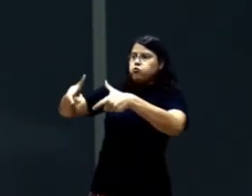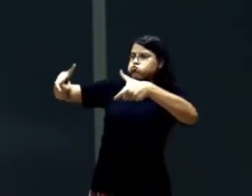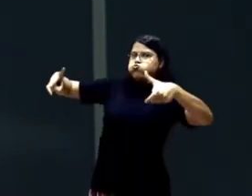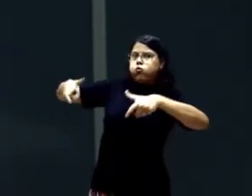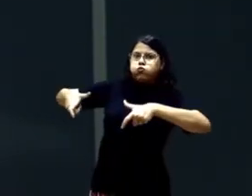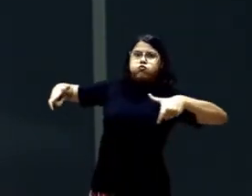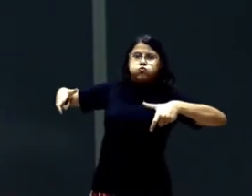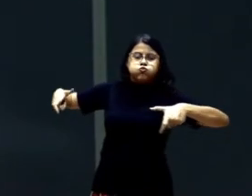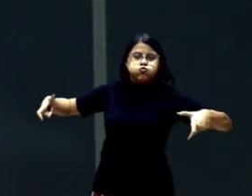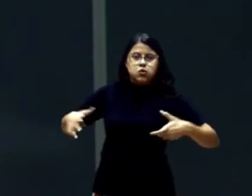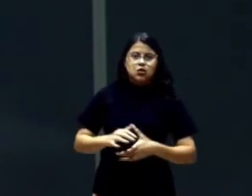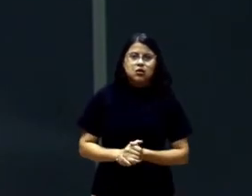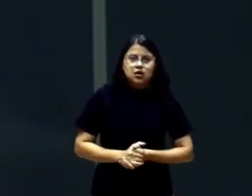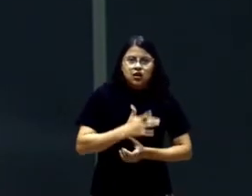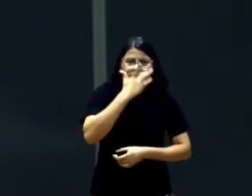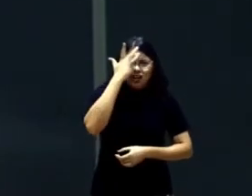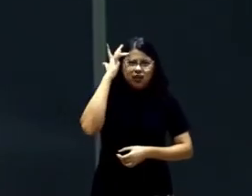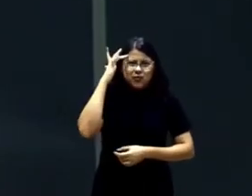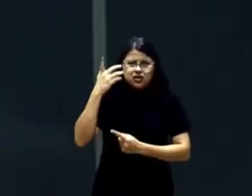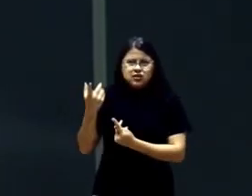O ganancioso não é generoso.